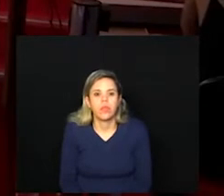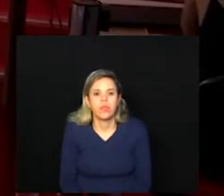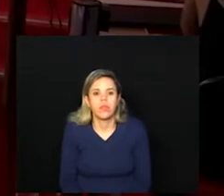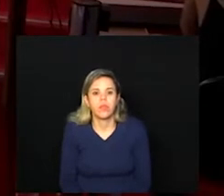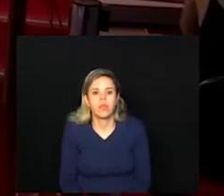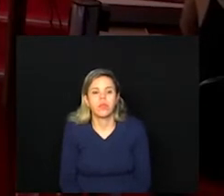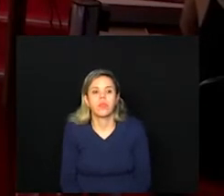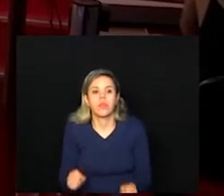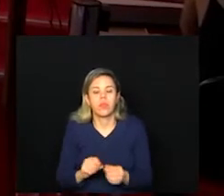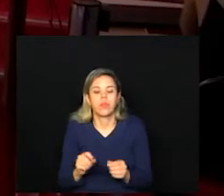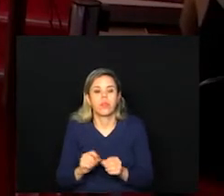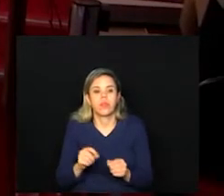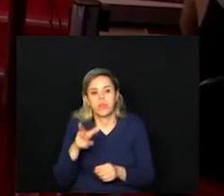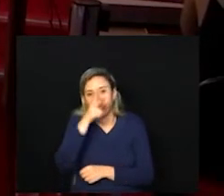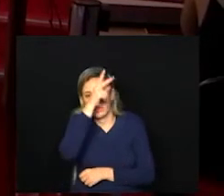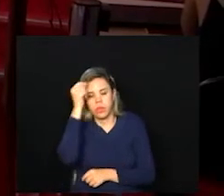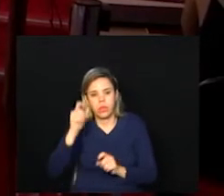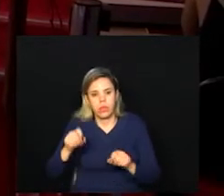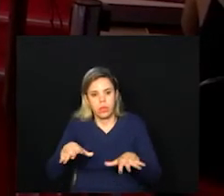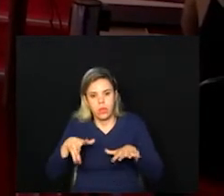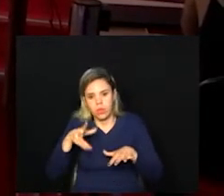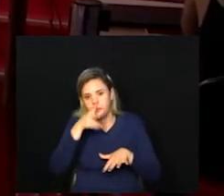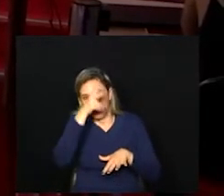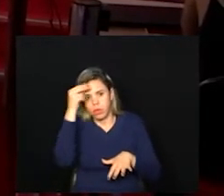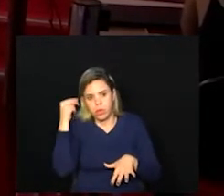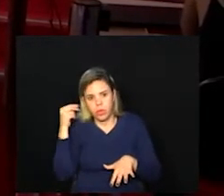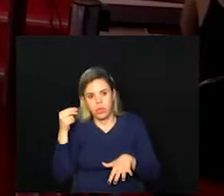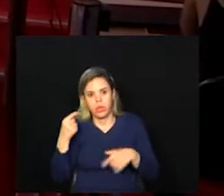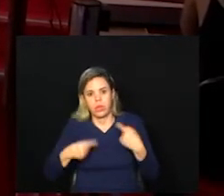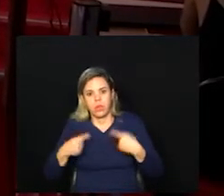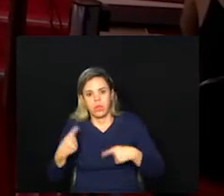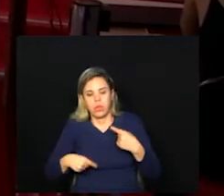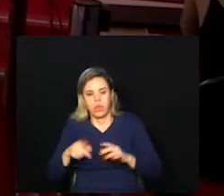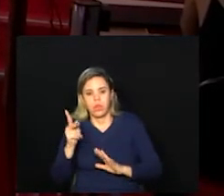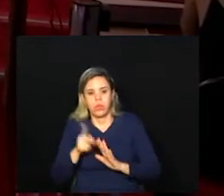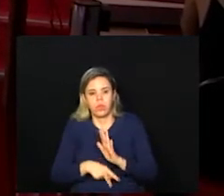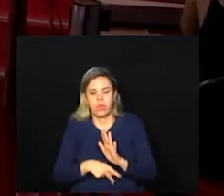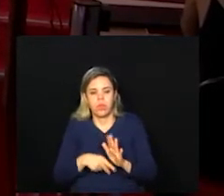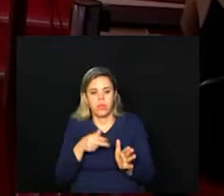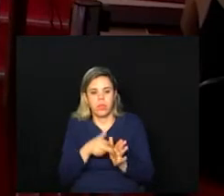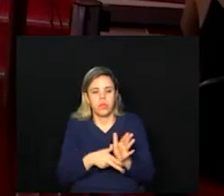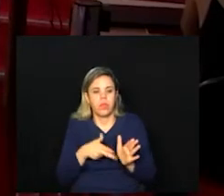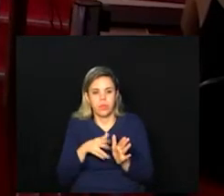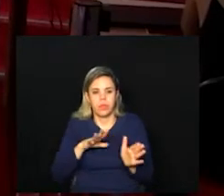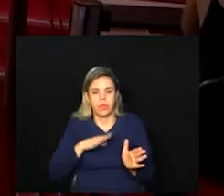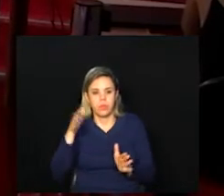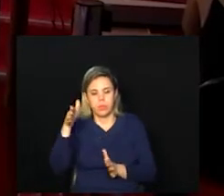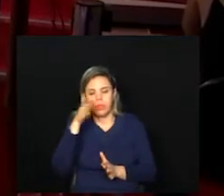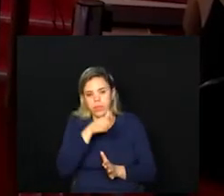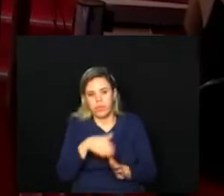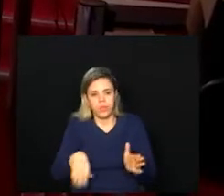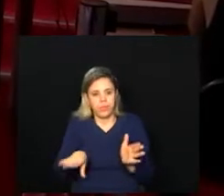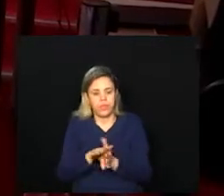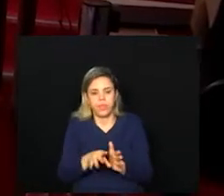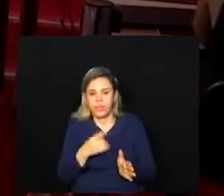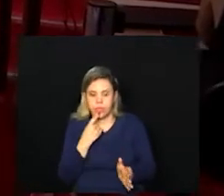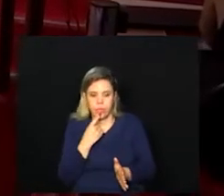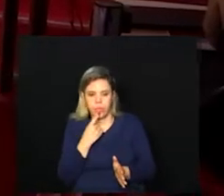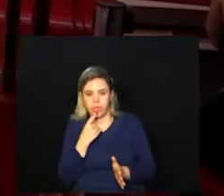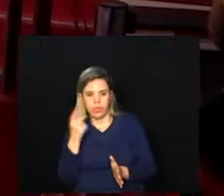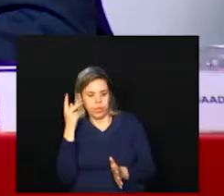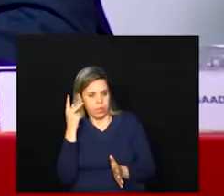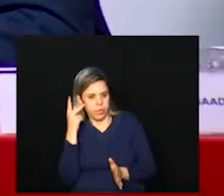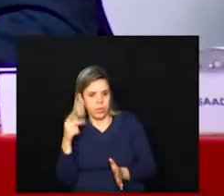Foi realizada na Prefeitura uma audiência pública para discutir o projeto do trem Intercidades que vai ligar Campinas a